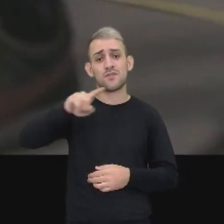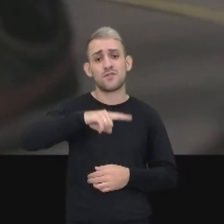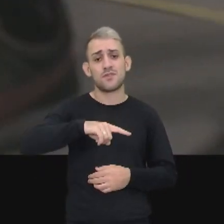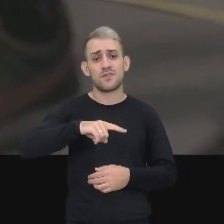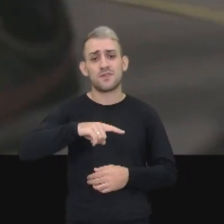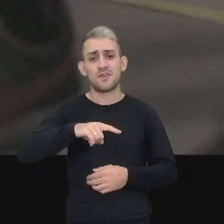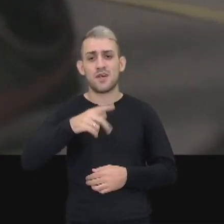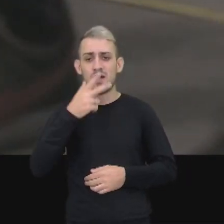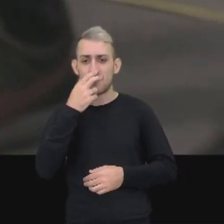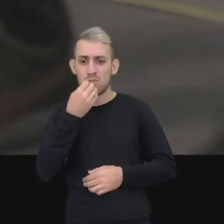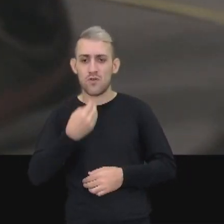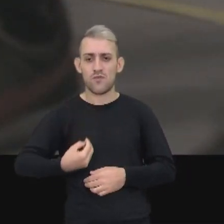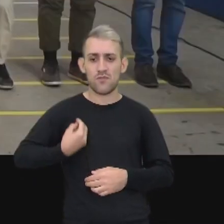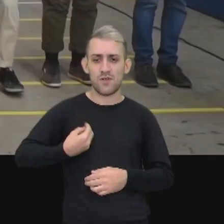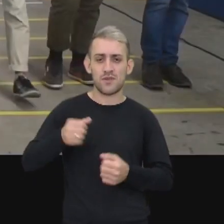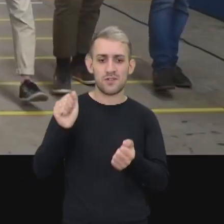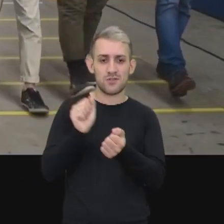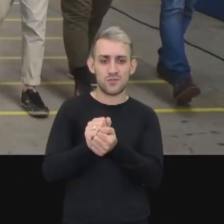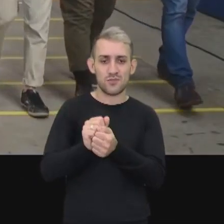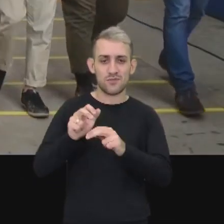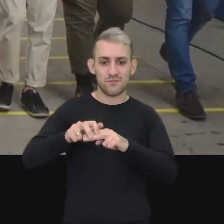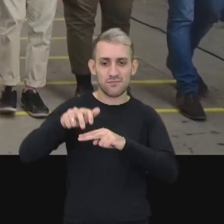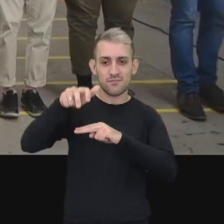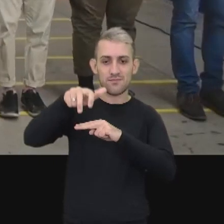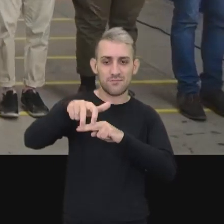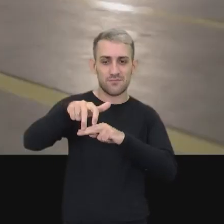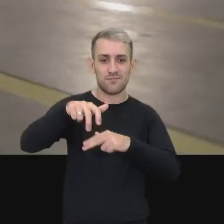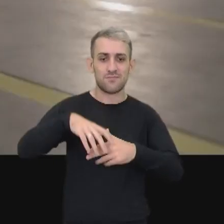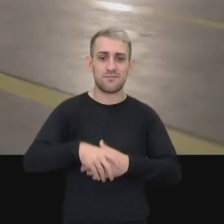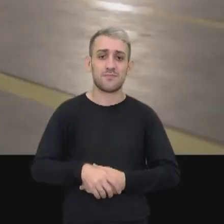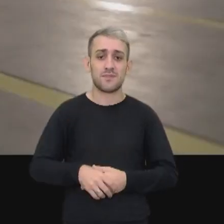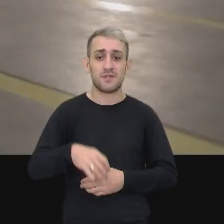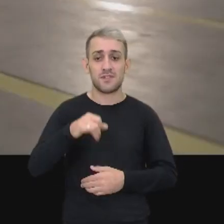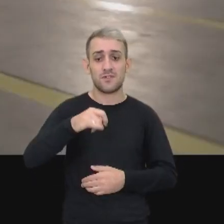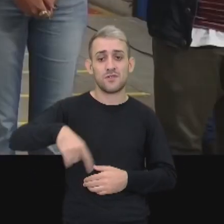boa convivência com eles, dê um passo adiante.